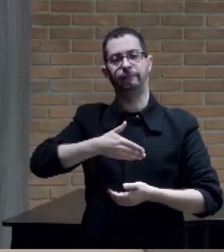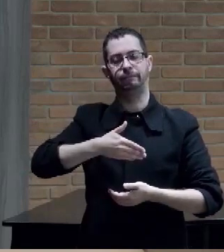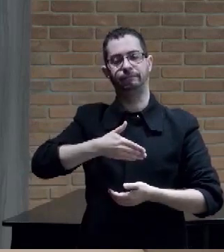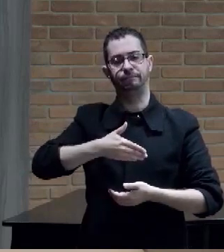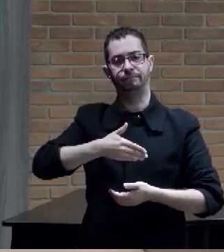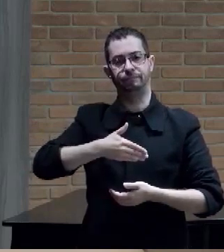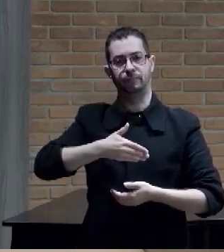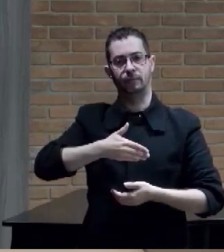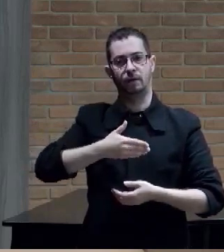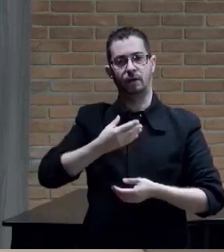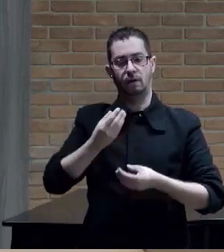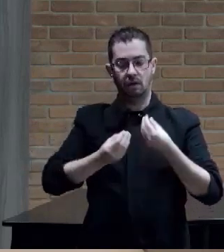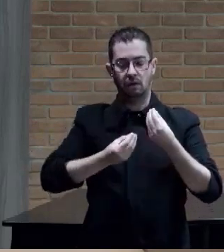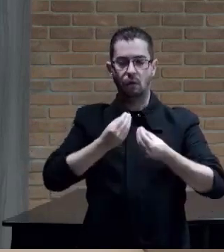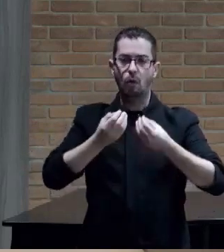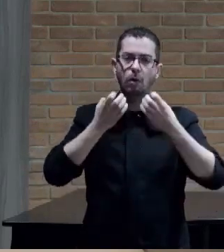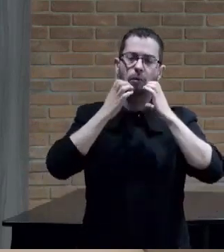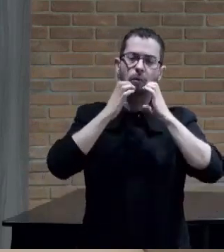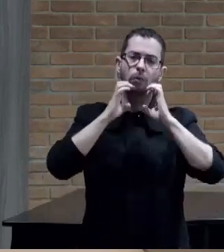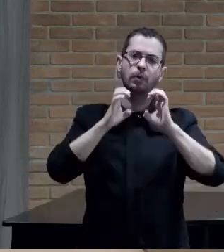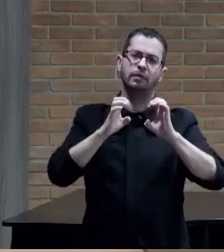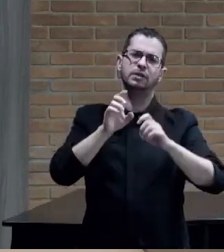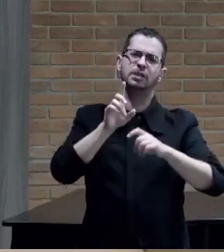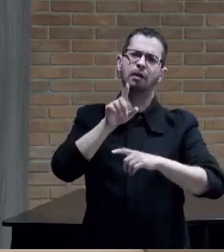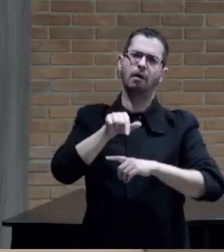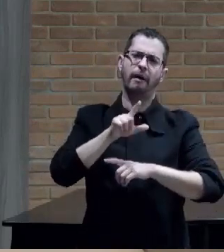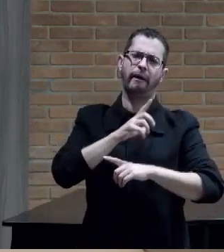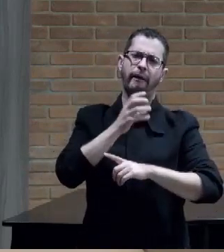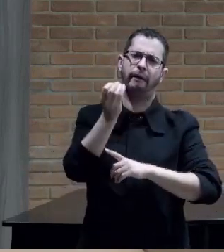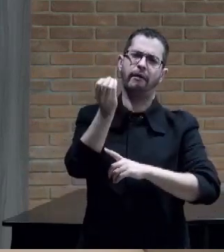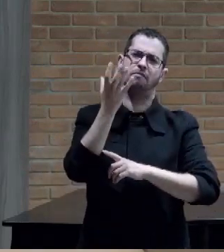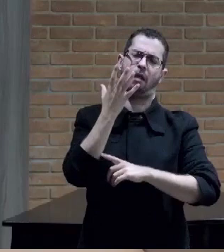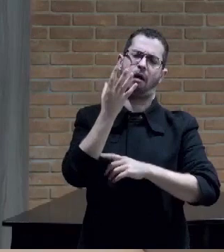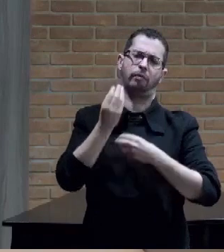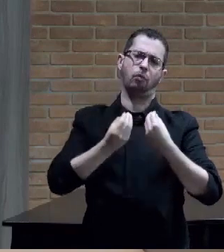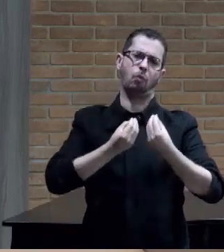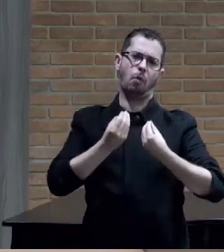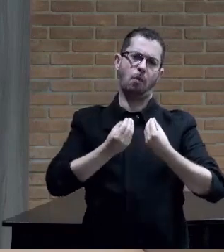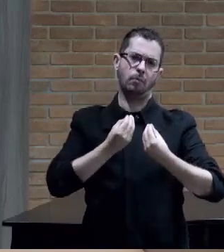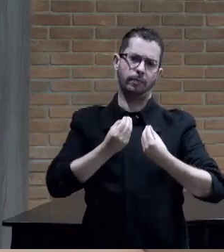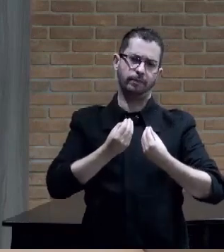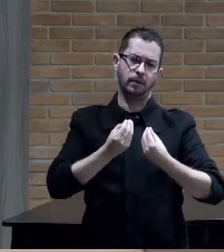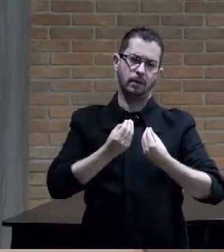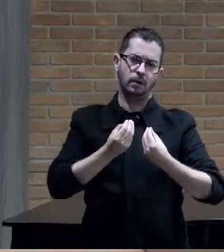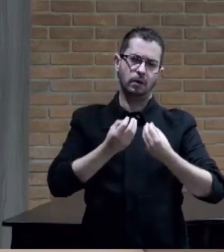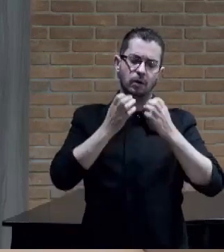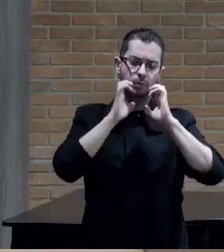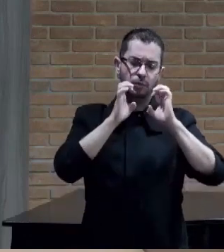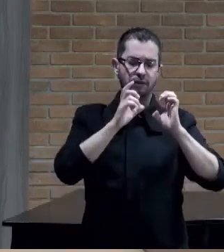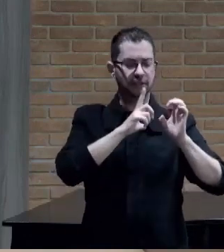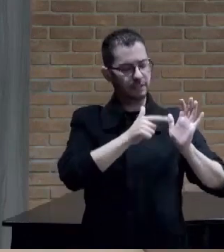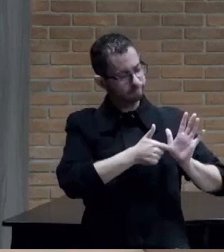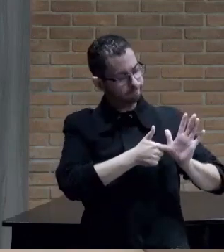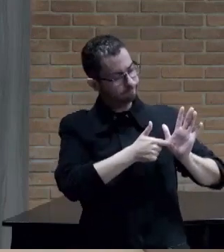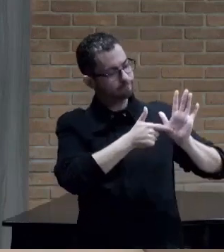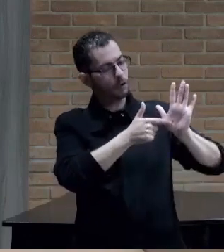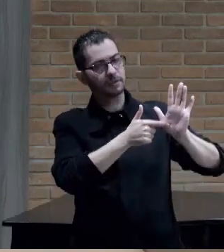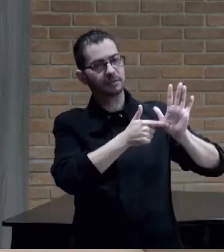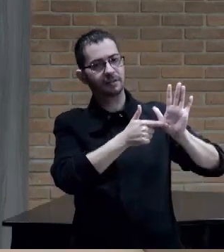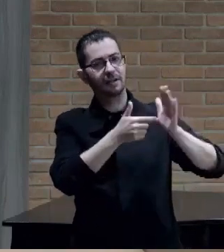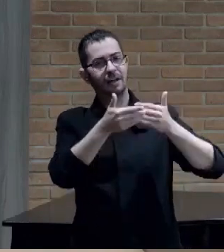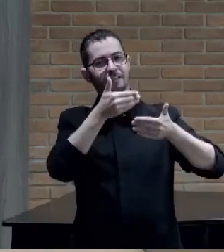como que o Evangelho é revelado. Como que ele se manifesta? Através